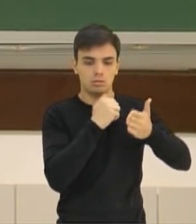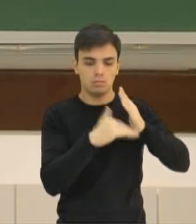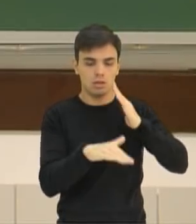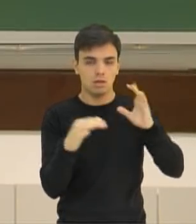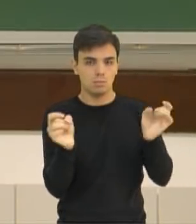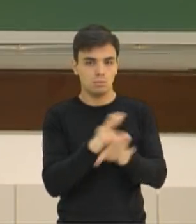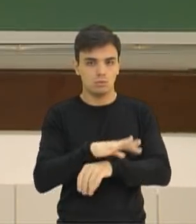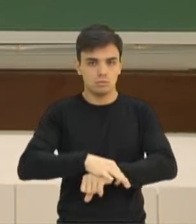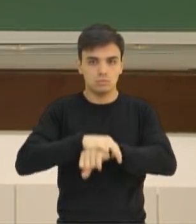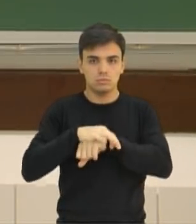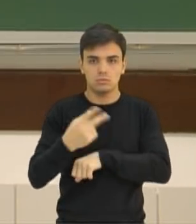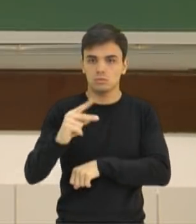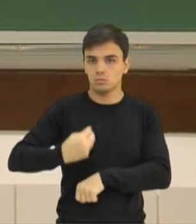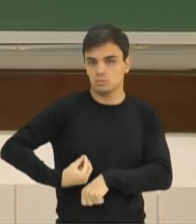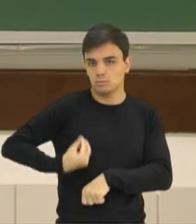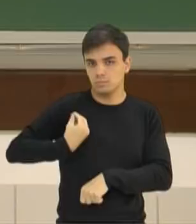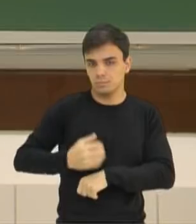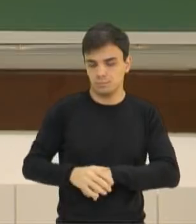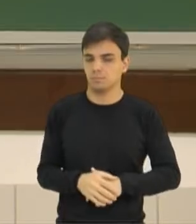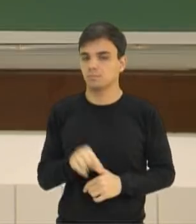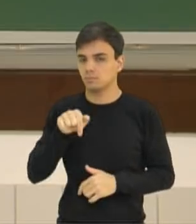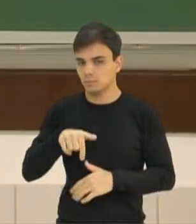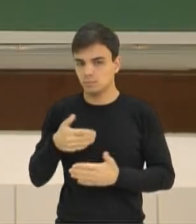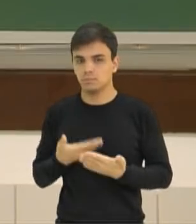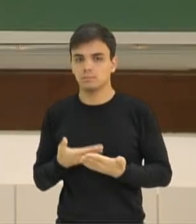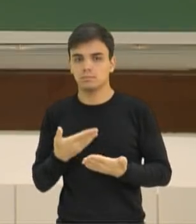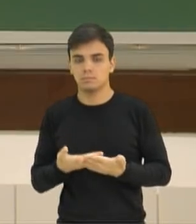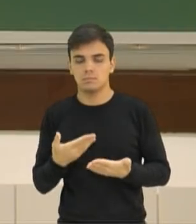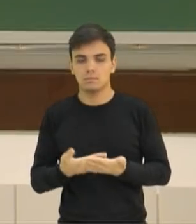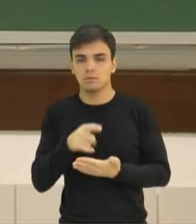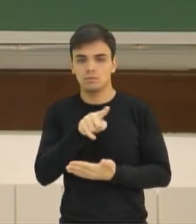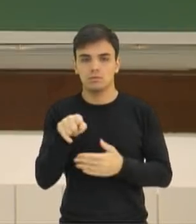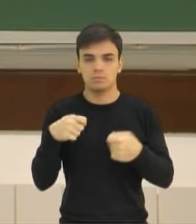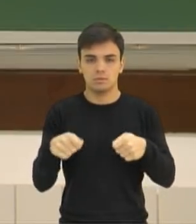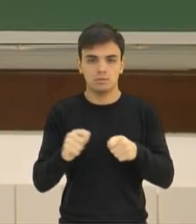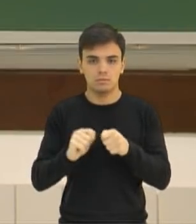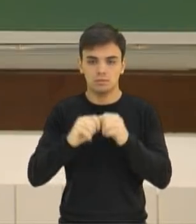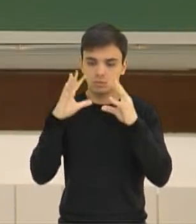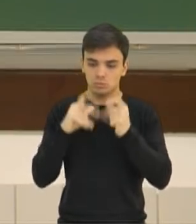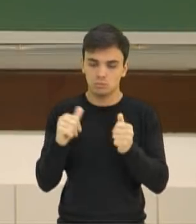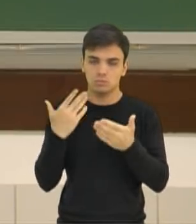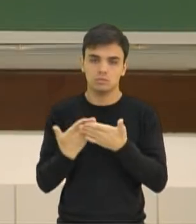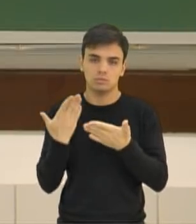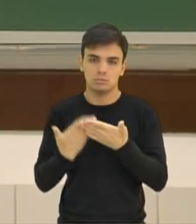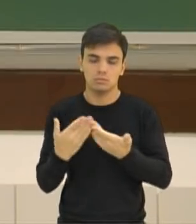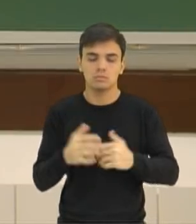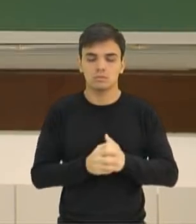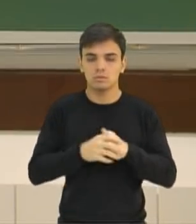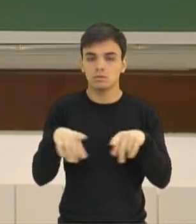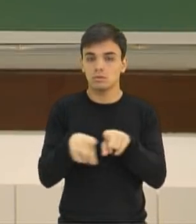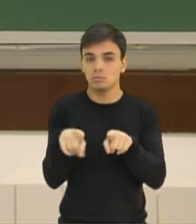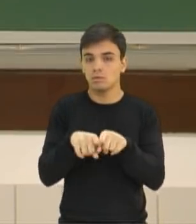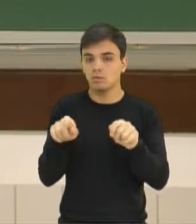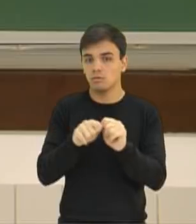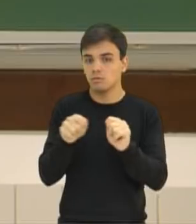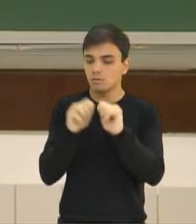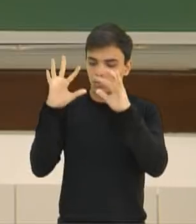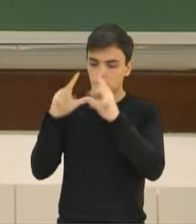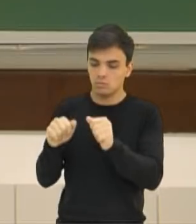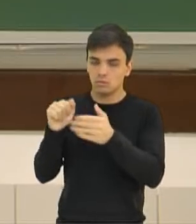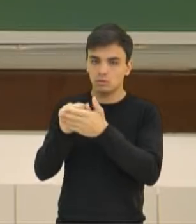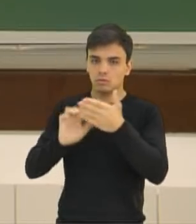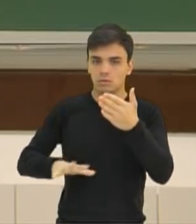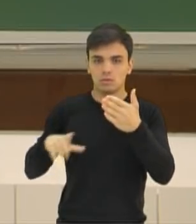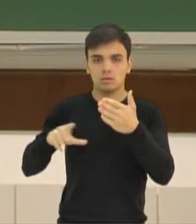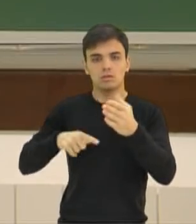enviar, e aí fica registrada a tua presença nesta aula. Devem fazer isso em todas as aulas. Também realizar as outras atividades postadas